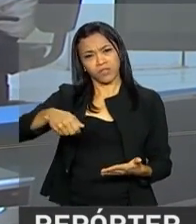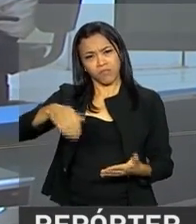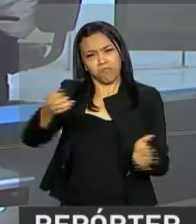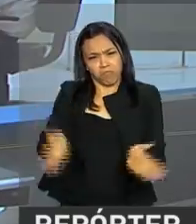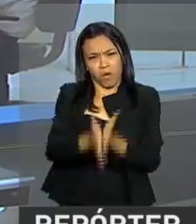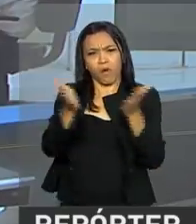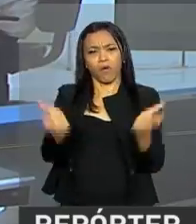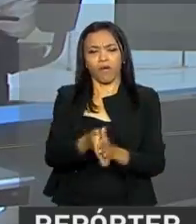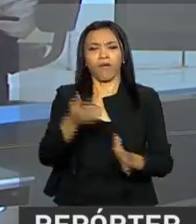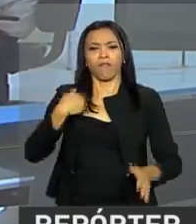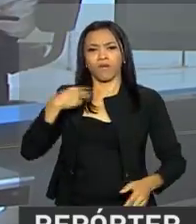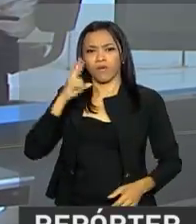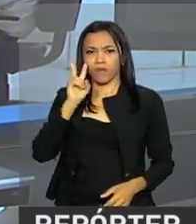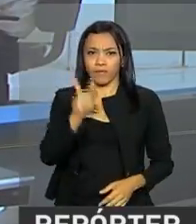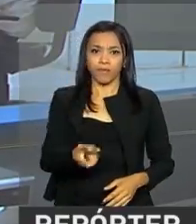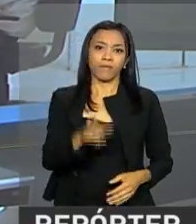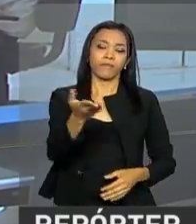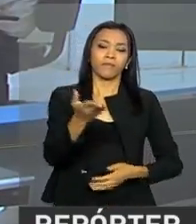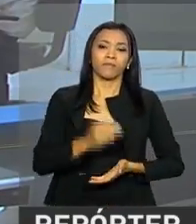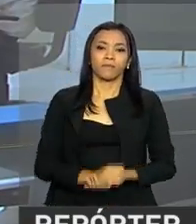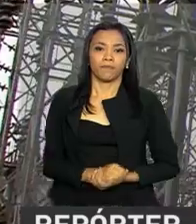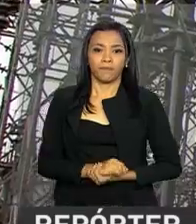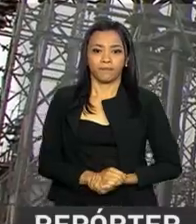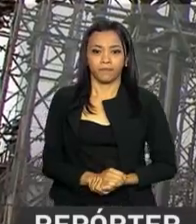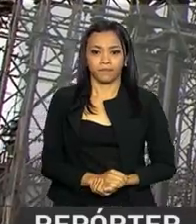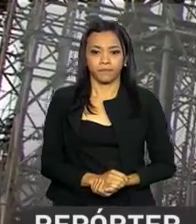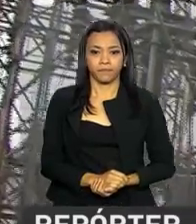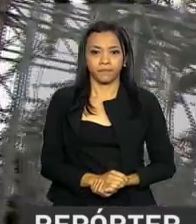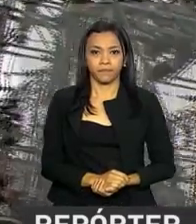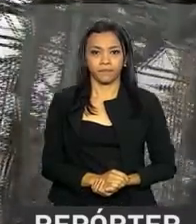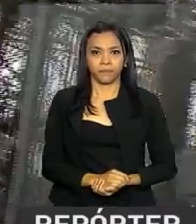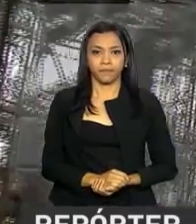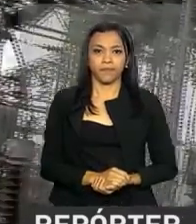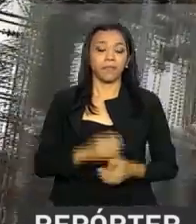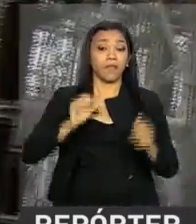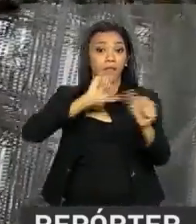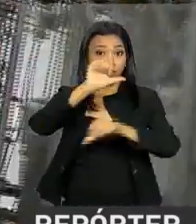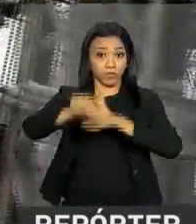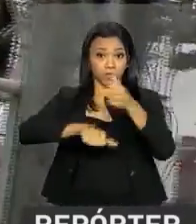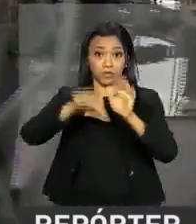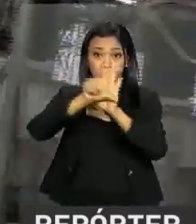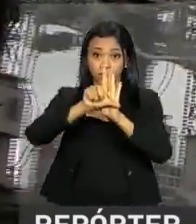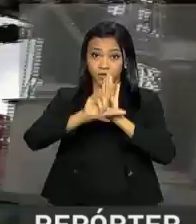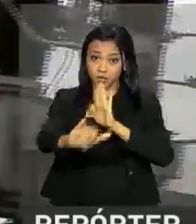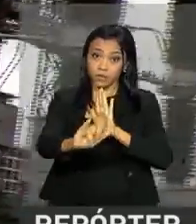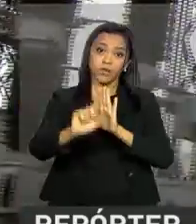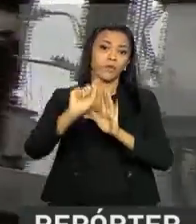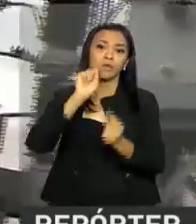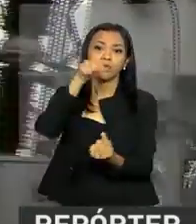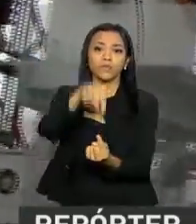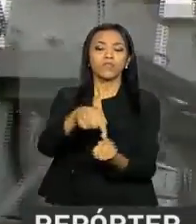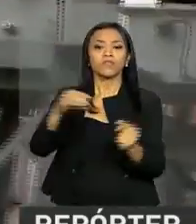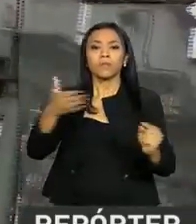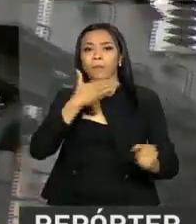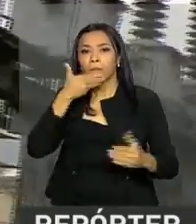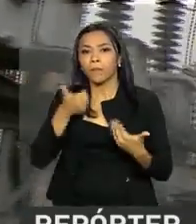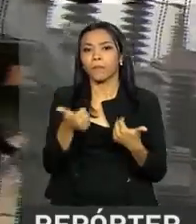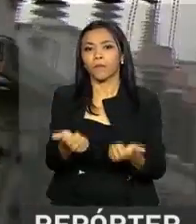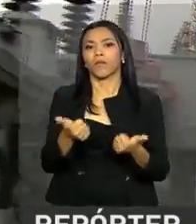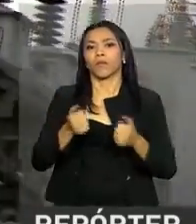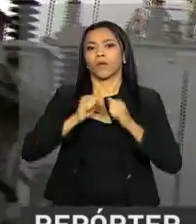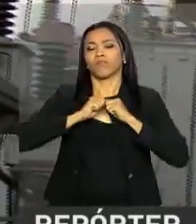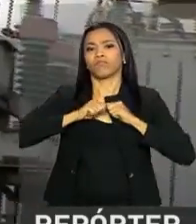veja na reportagem de leonardo meira as mudanças da lei incluem melhoria a distribuição dos recursos